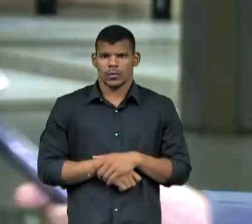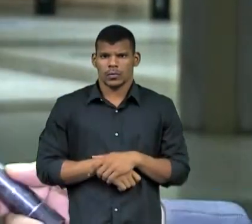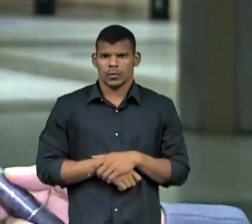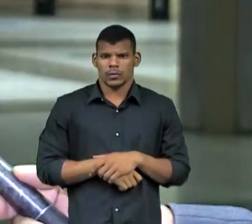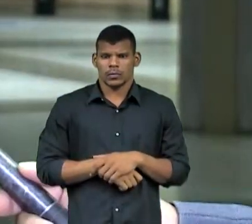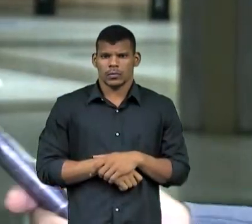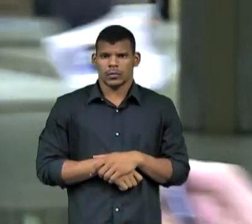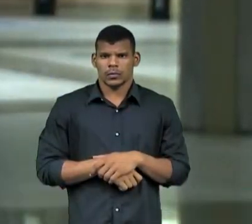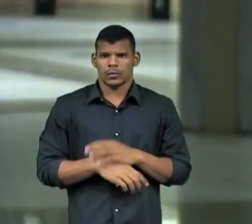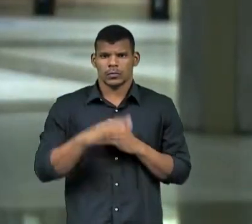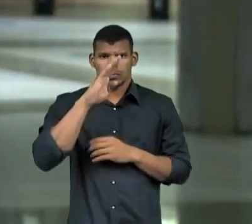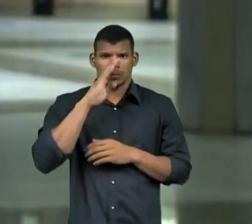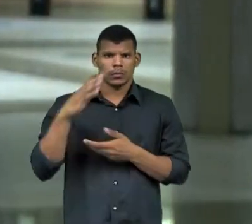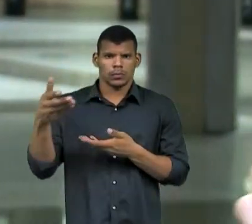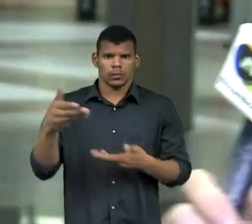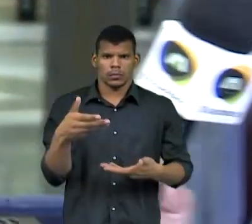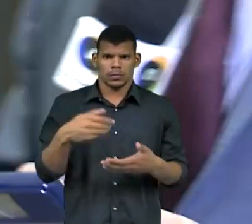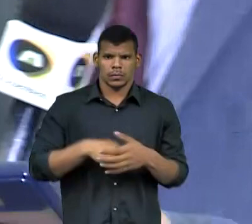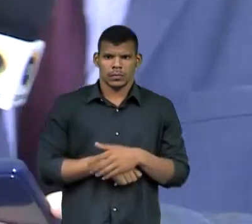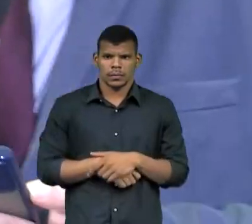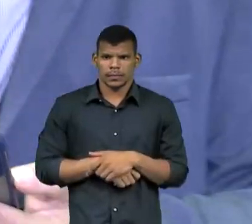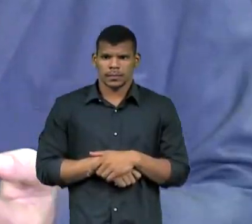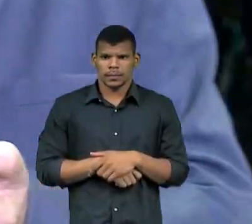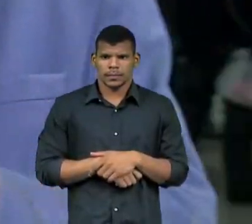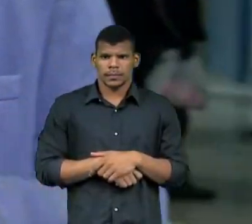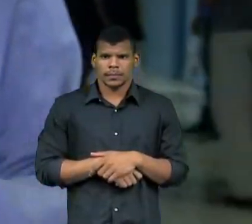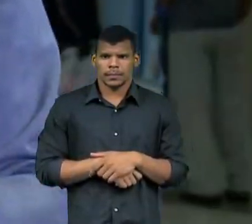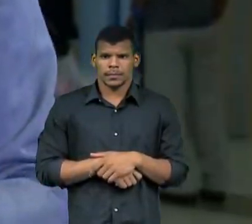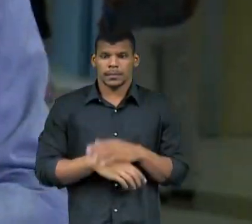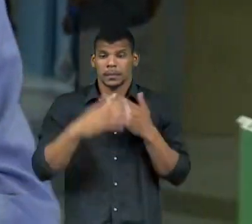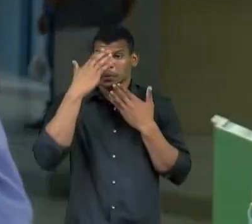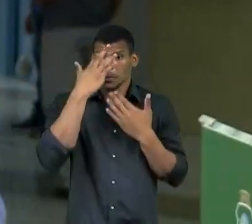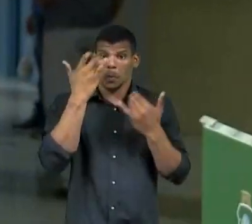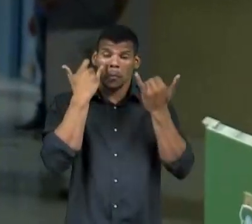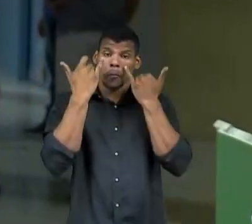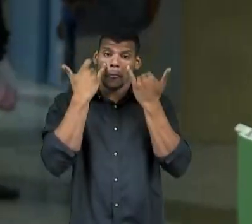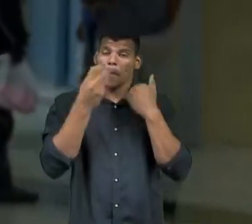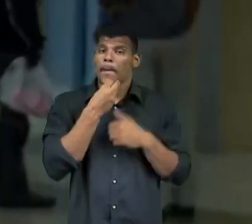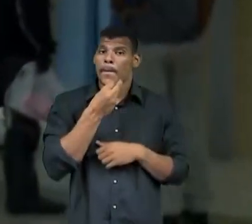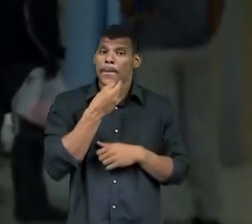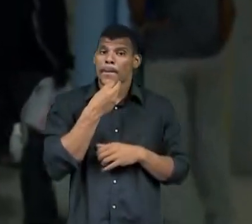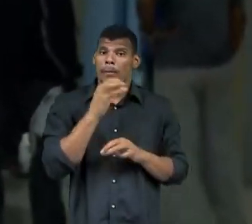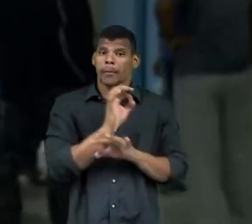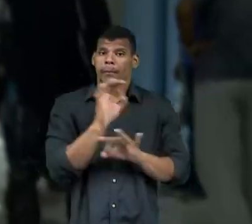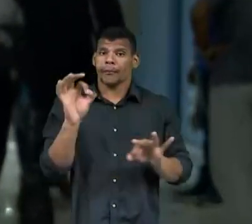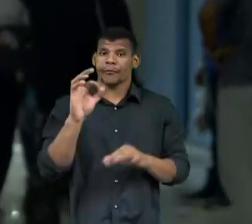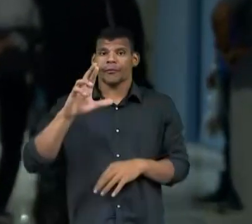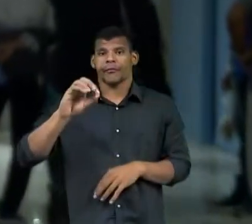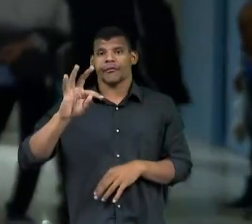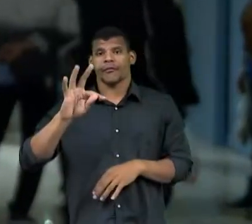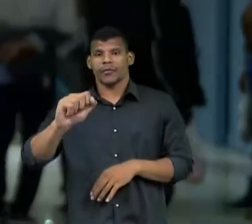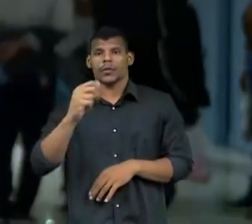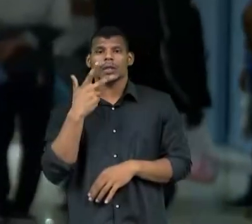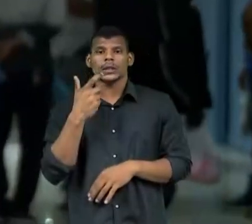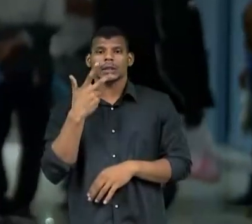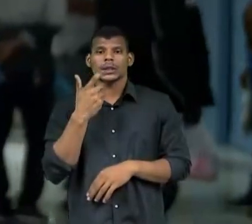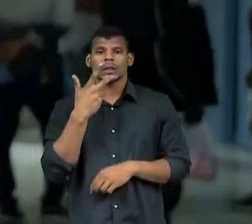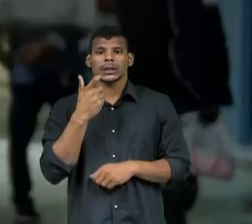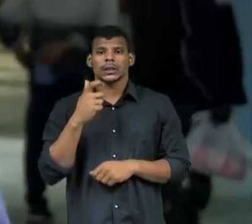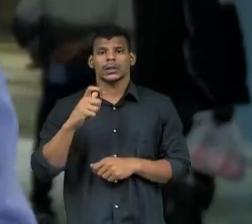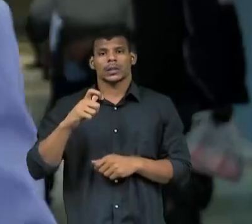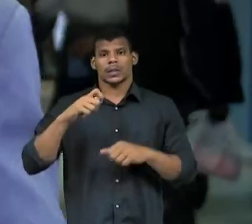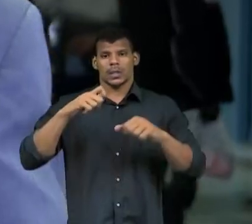Gratuito? Gratuitamente. Obrigado, Ricardo, pelas informações. Está aí uma ótima oportunidade, Rota Ceará Vanguardas, debatendo energia